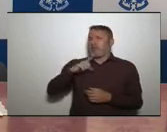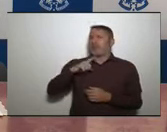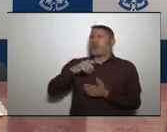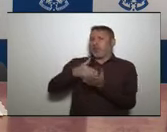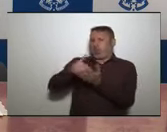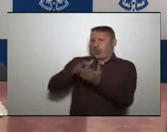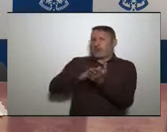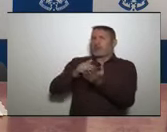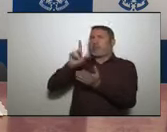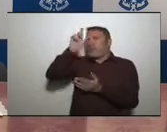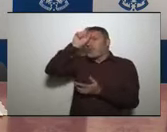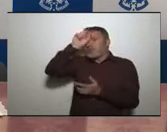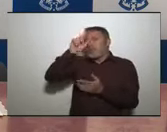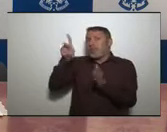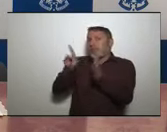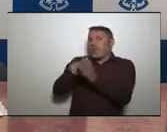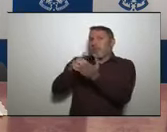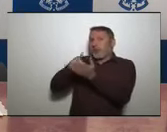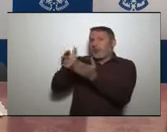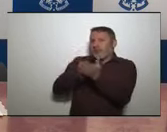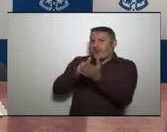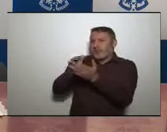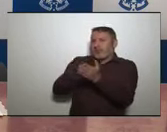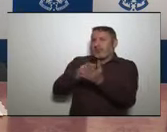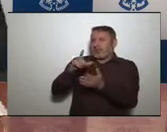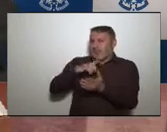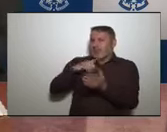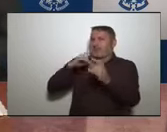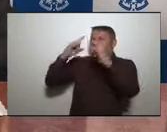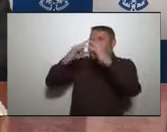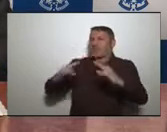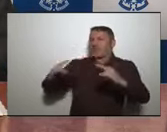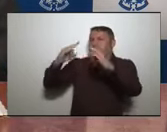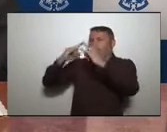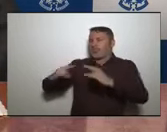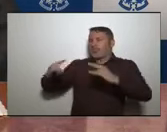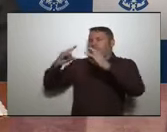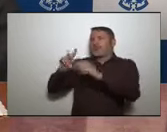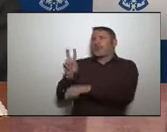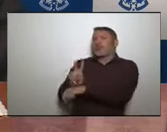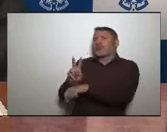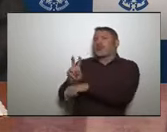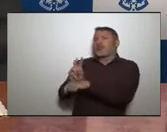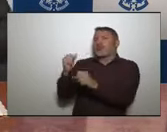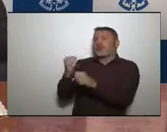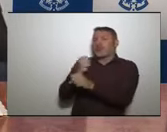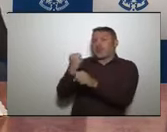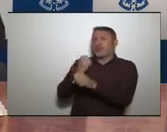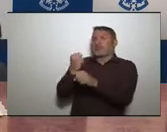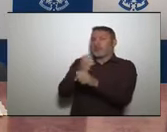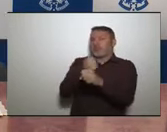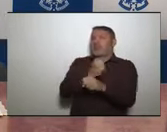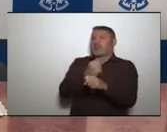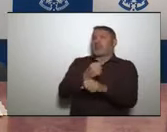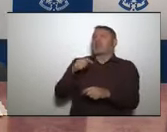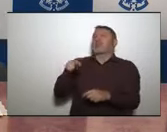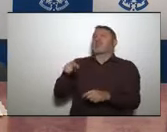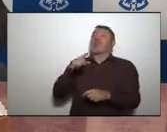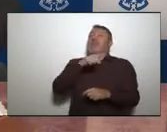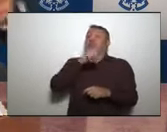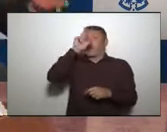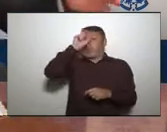Silvio Avidos, tá certo? É uma ampliação anexa ao Hospital Silvio Avidos, para ampliar o Silvio Avidos. Estamos transferindo a pediatria do Hospital